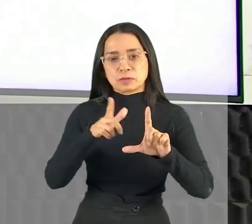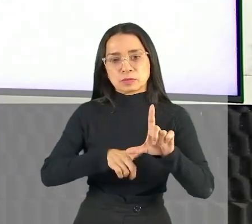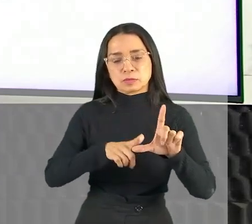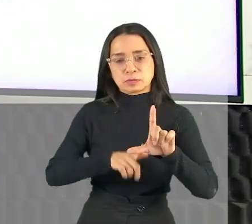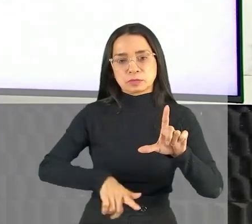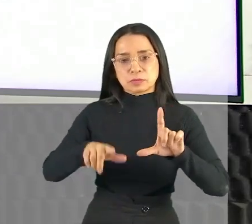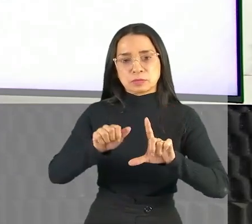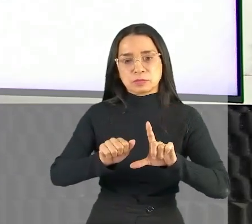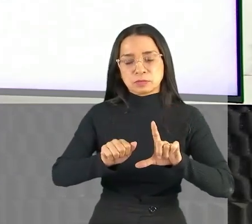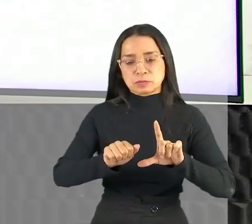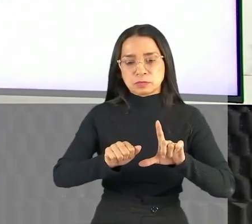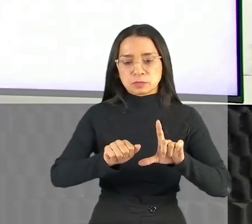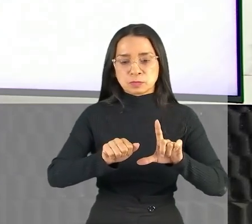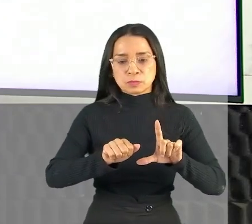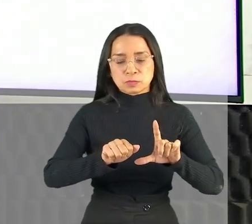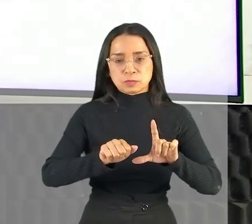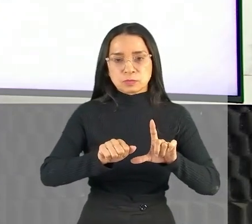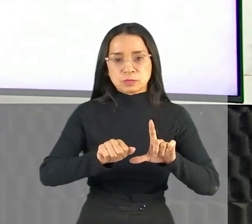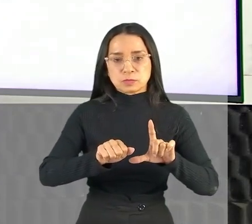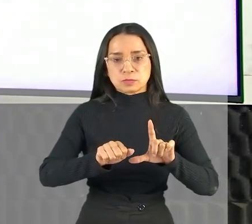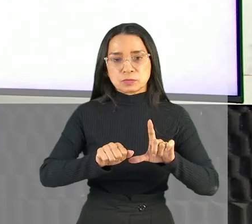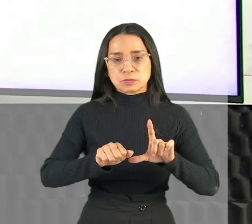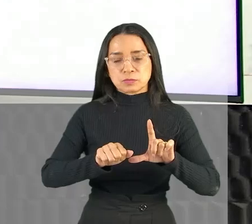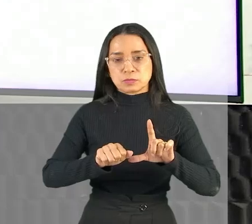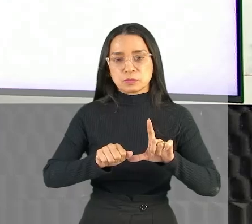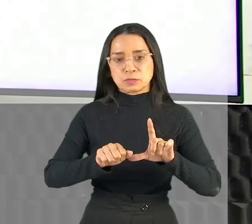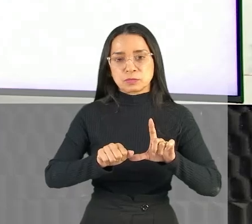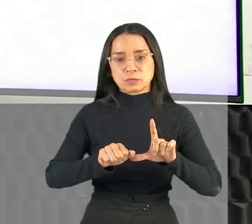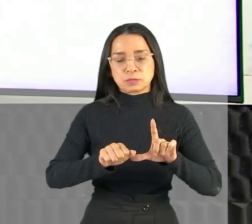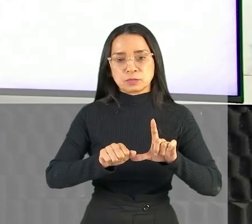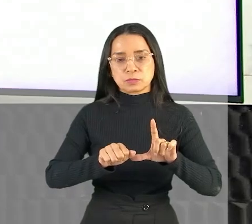reciclo papel, né? Na reciclagem de papel,